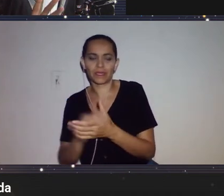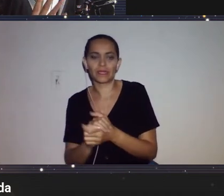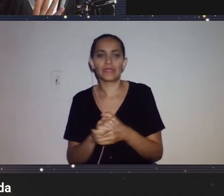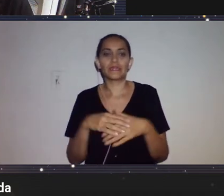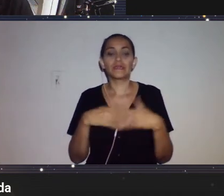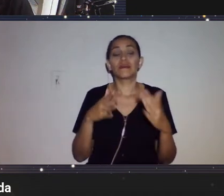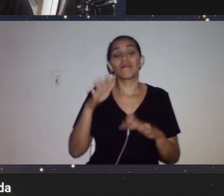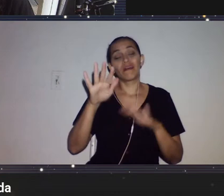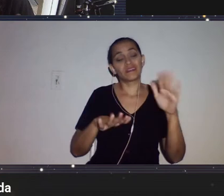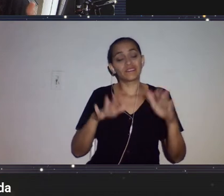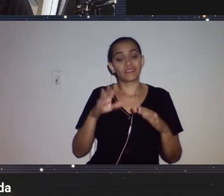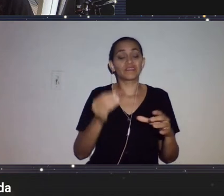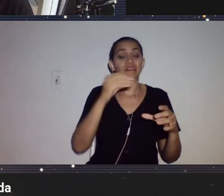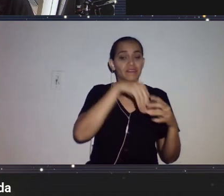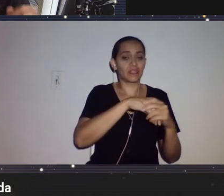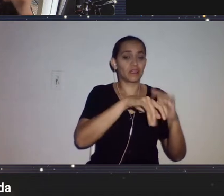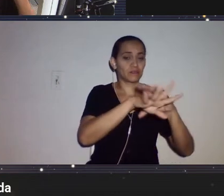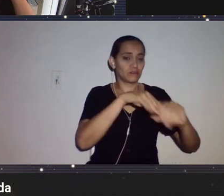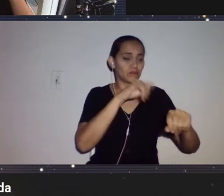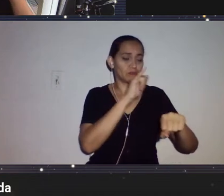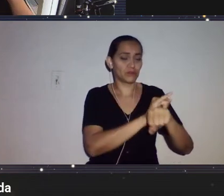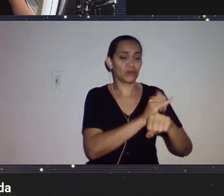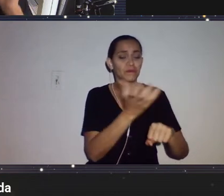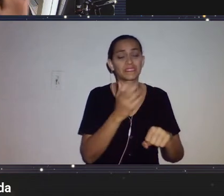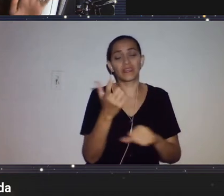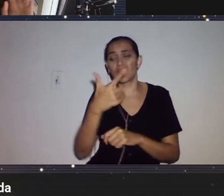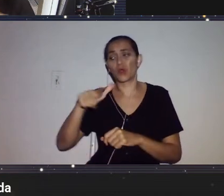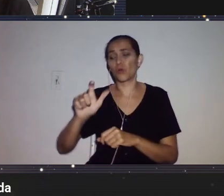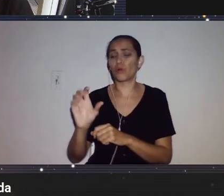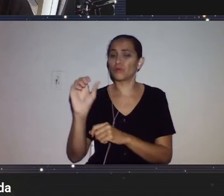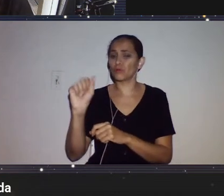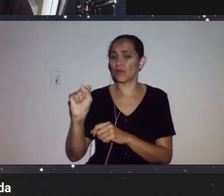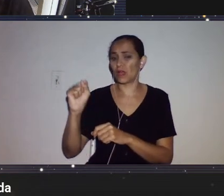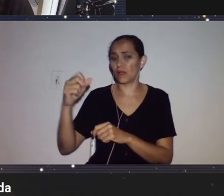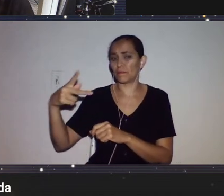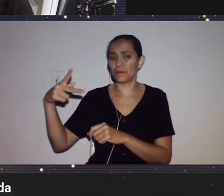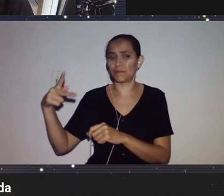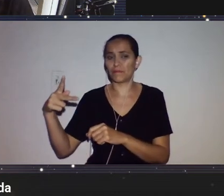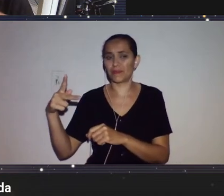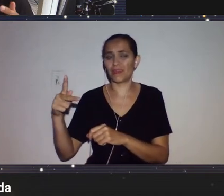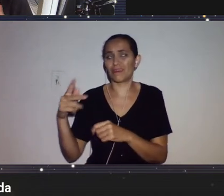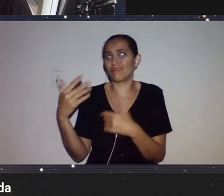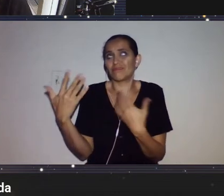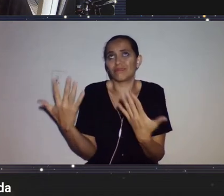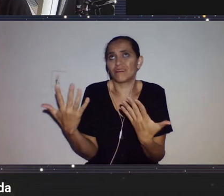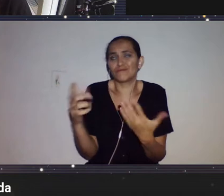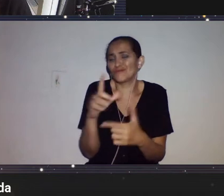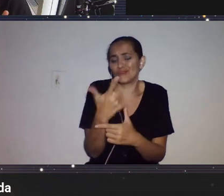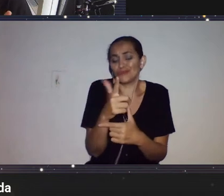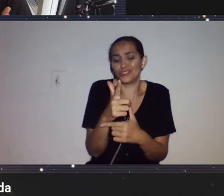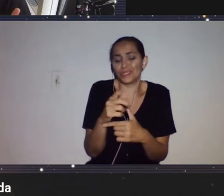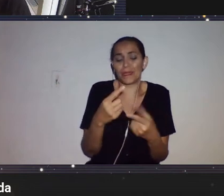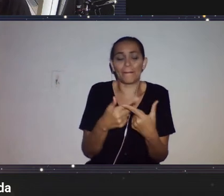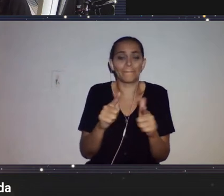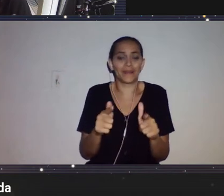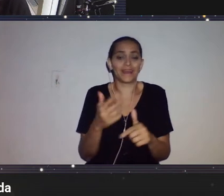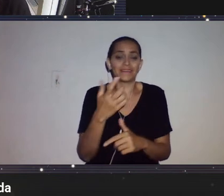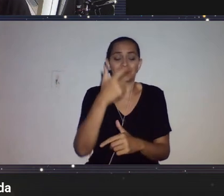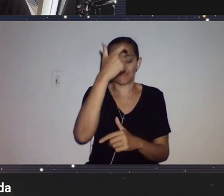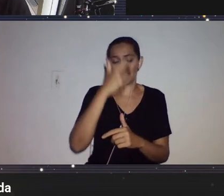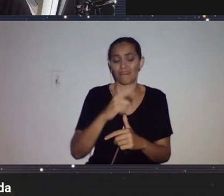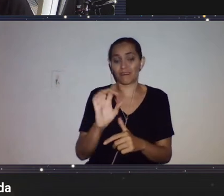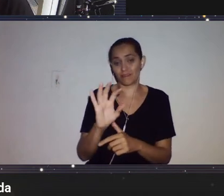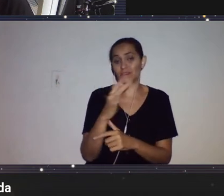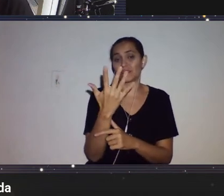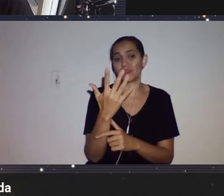Spotify, achar, adicionar para uma playlist, alguma coisa, enfim. Aí eu fiz isso. E assim, por quê? Porque eu achava legal, achei que eu poderia